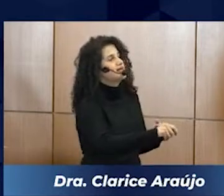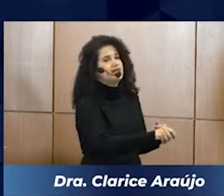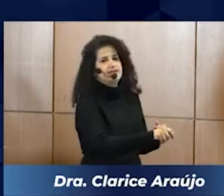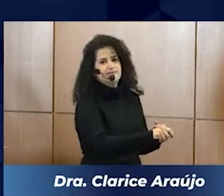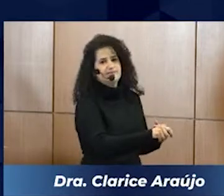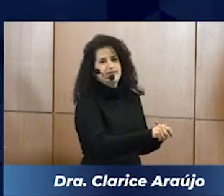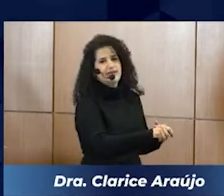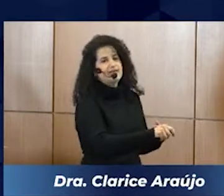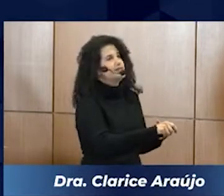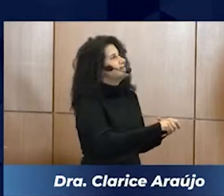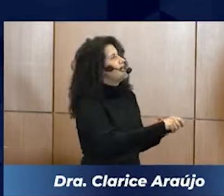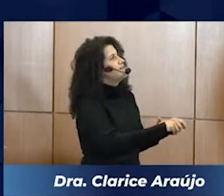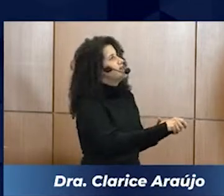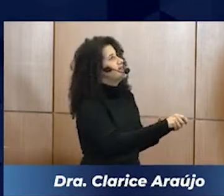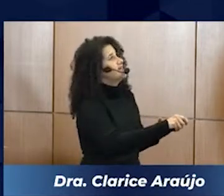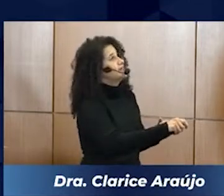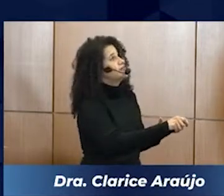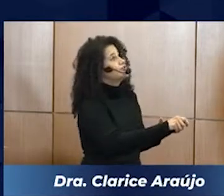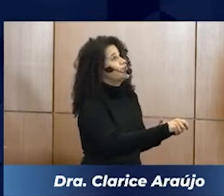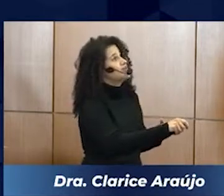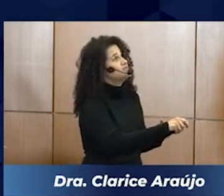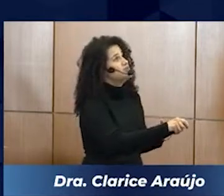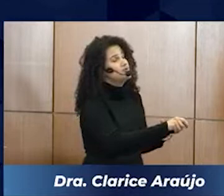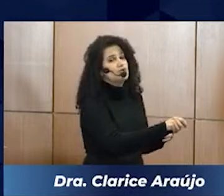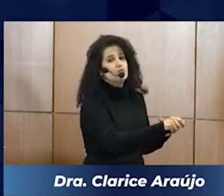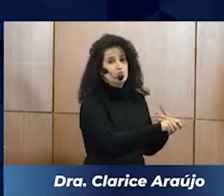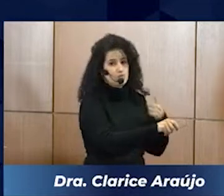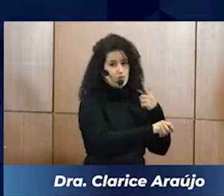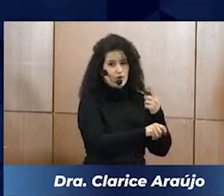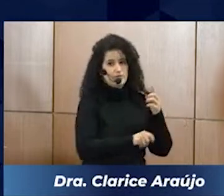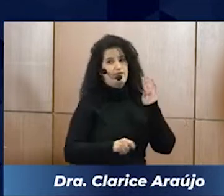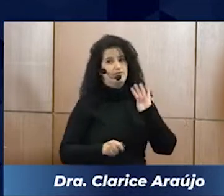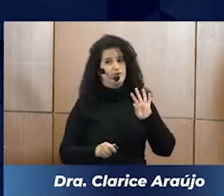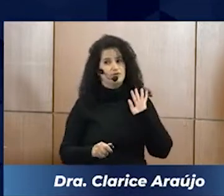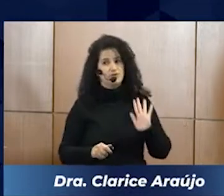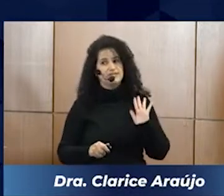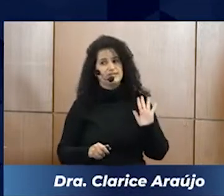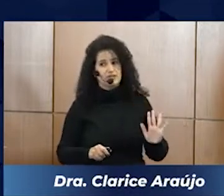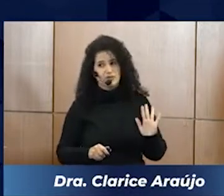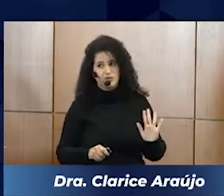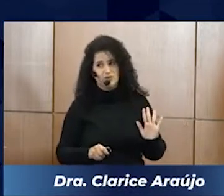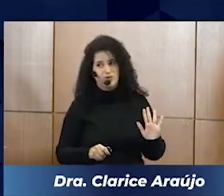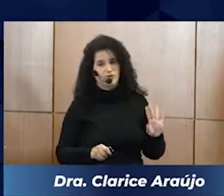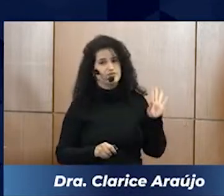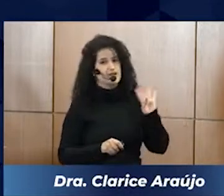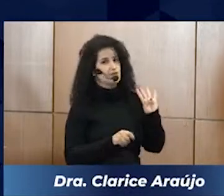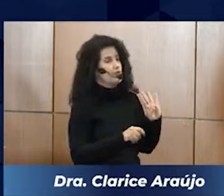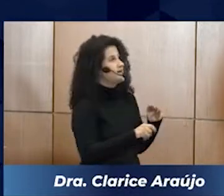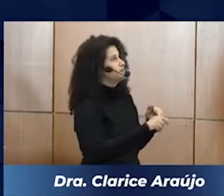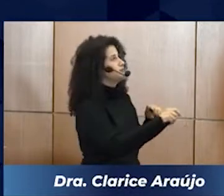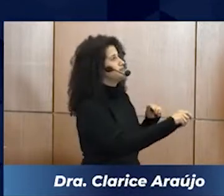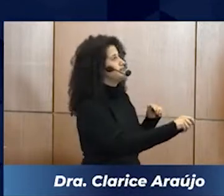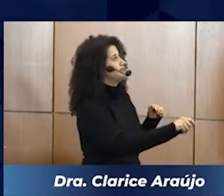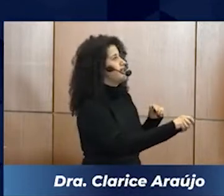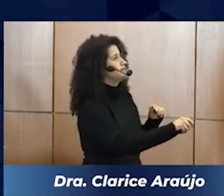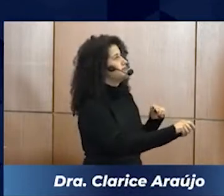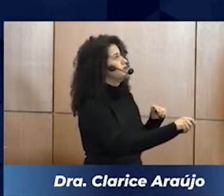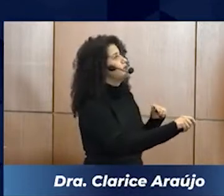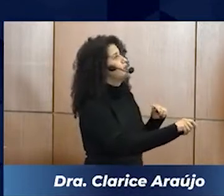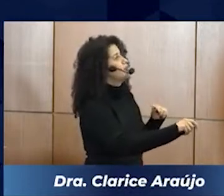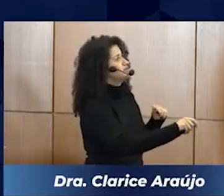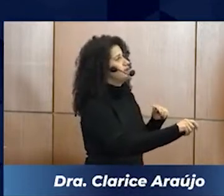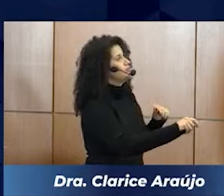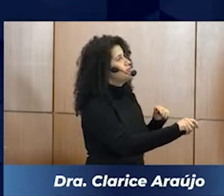artigo aqui, que tava, ele era de 2001, eu estava em 2005, ou seja, 4 anos